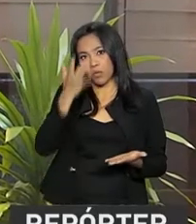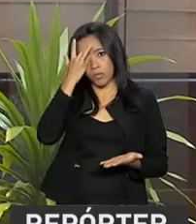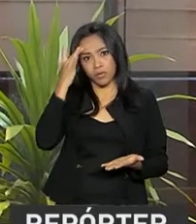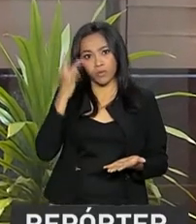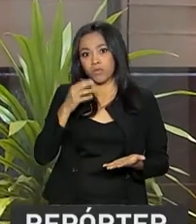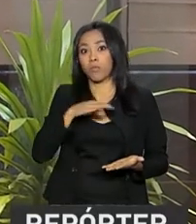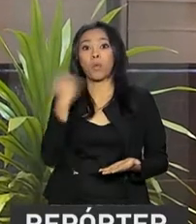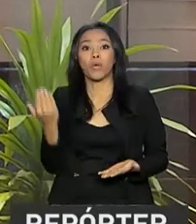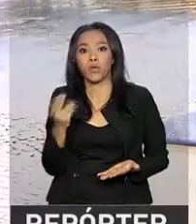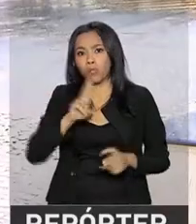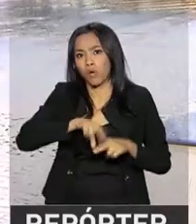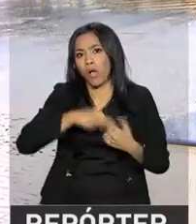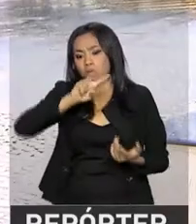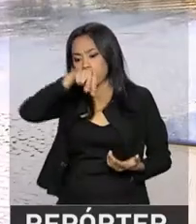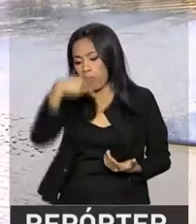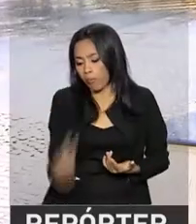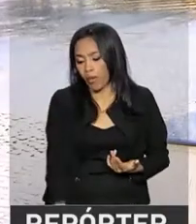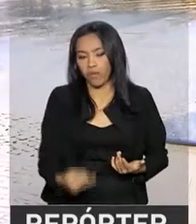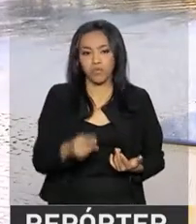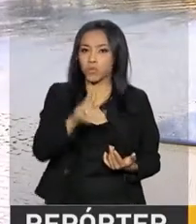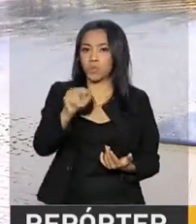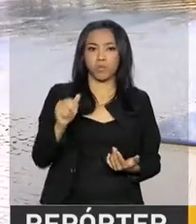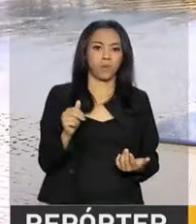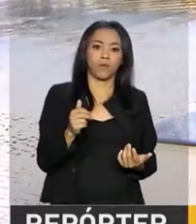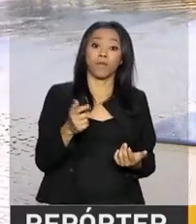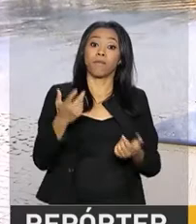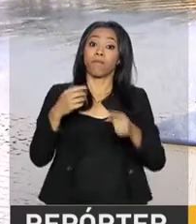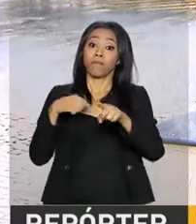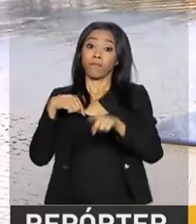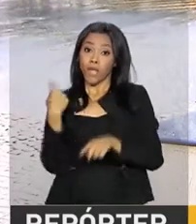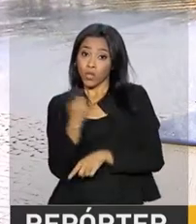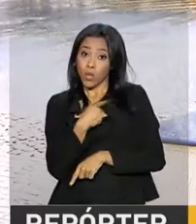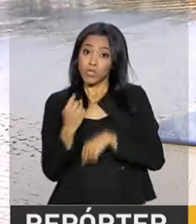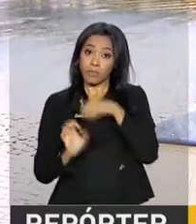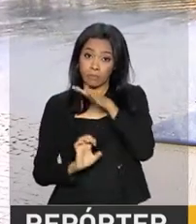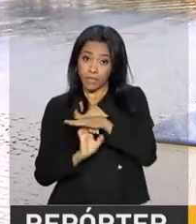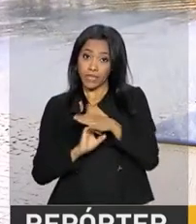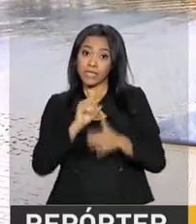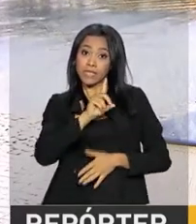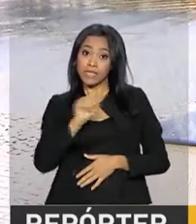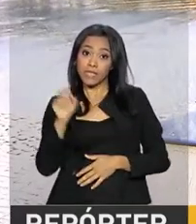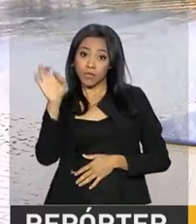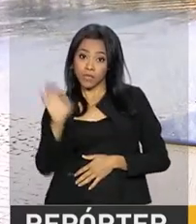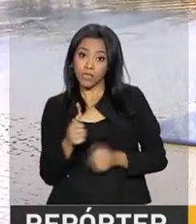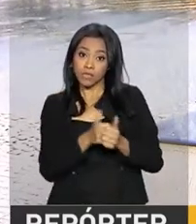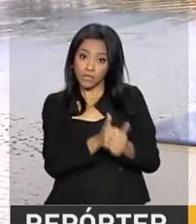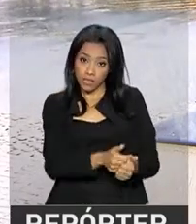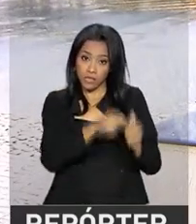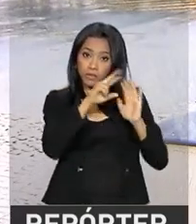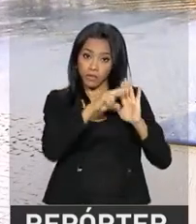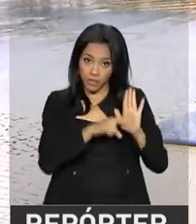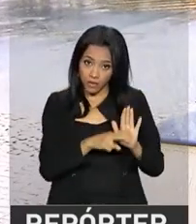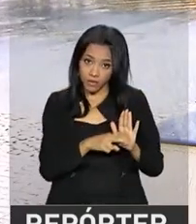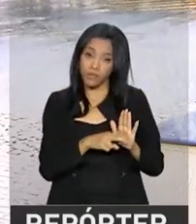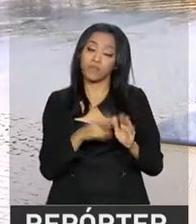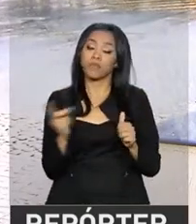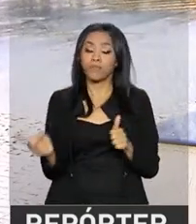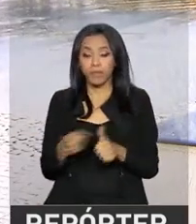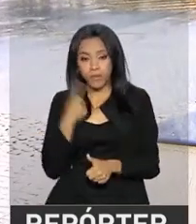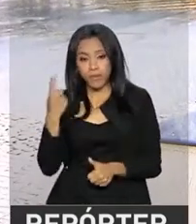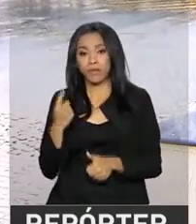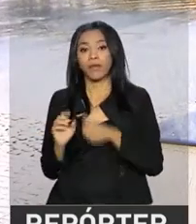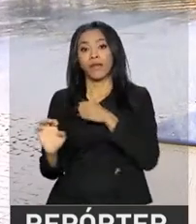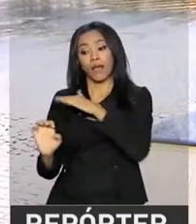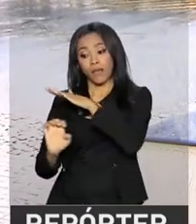por motivo de queda. Nossa empresa, ela trabalha 100% dentro da norma. Tá? Então, o importante, primeiro, é a empresa